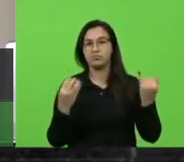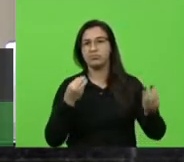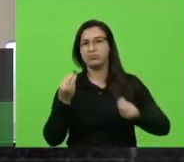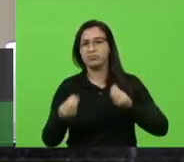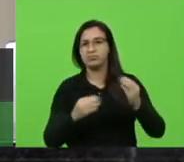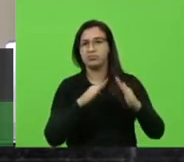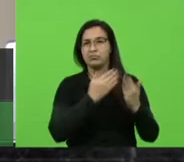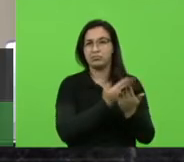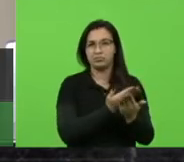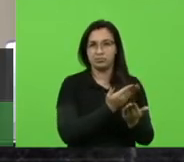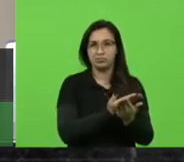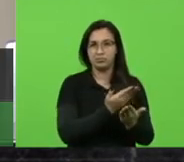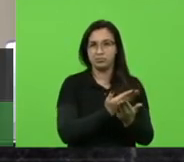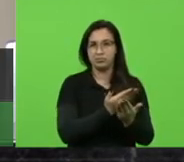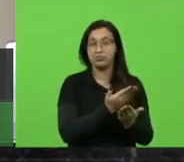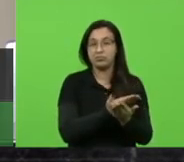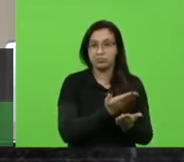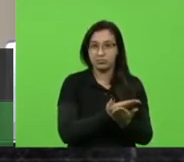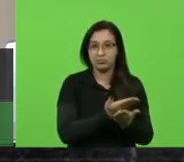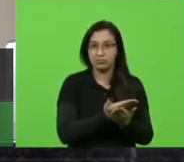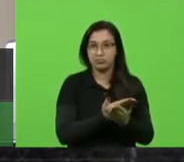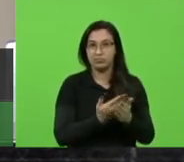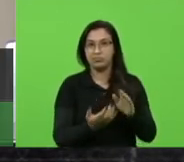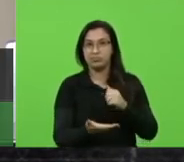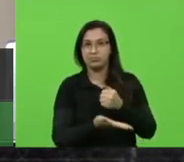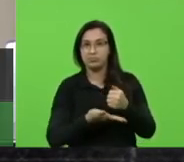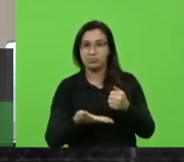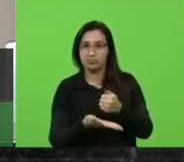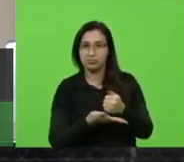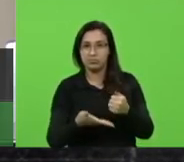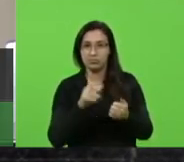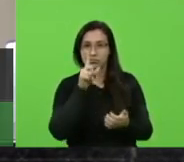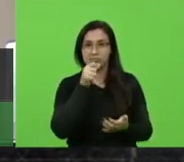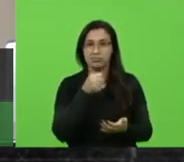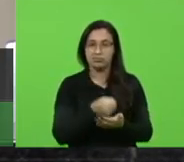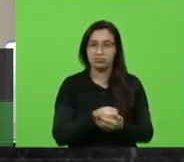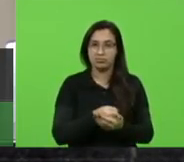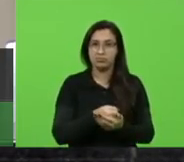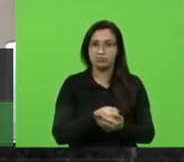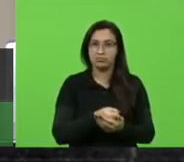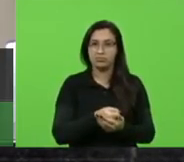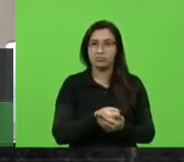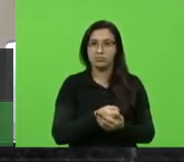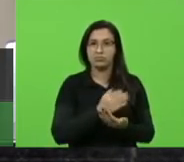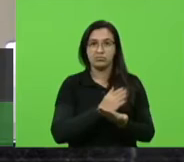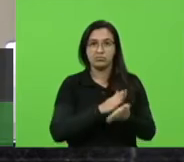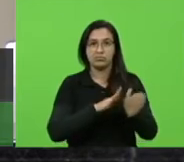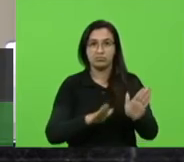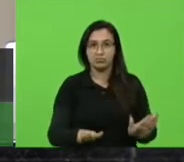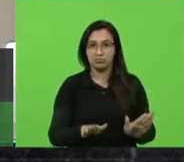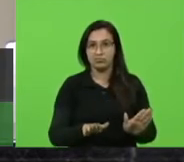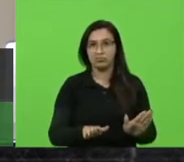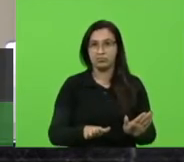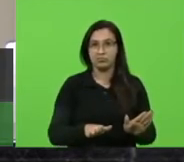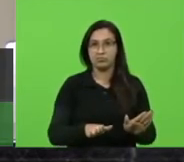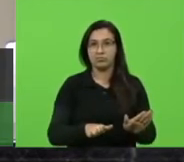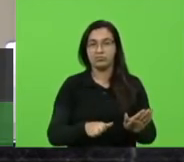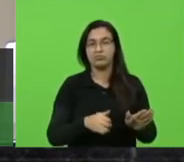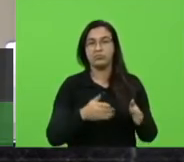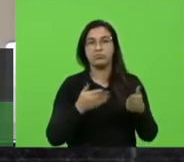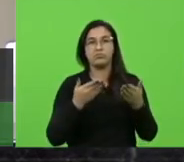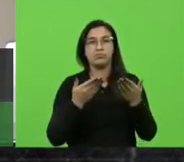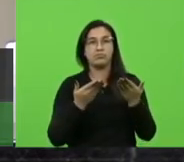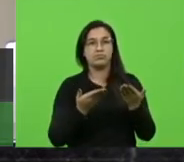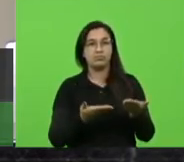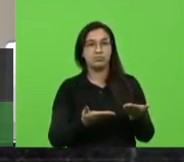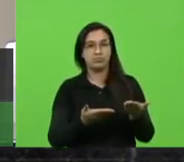que embasaram a decisão de cessar a limitação para trânsito de carros na ponte Ercílio Luz,